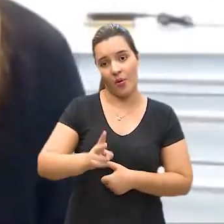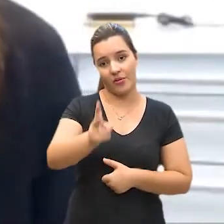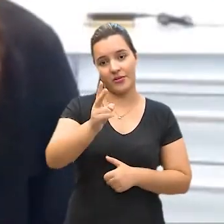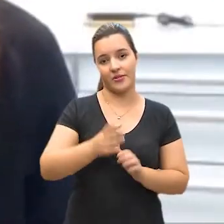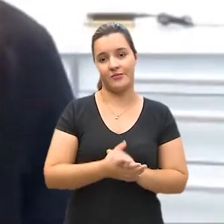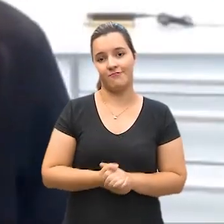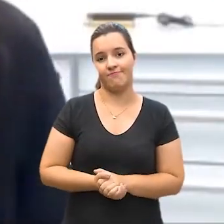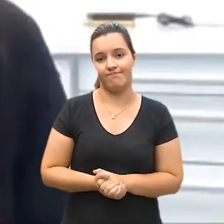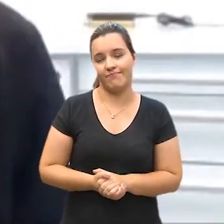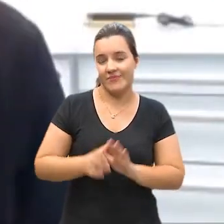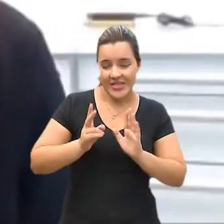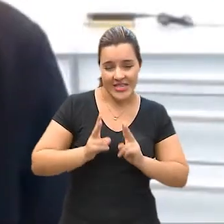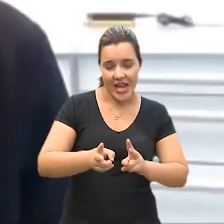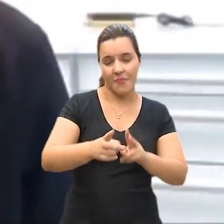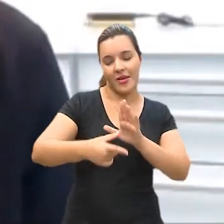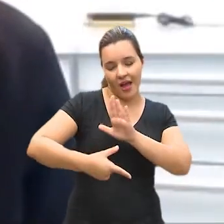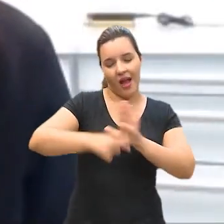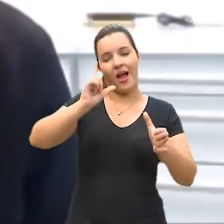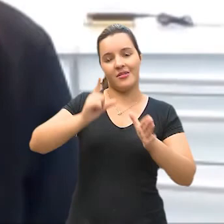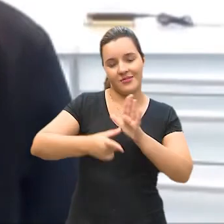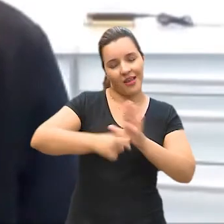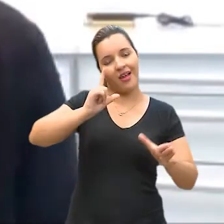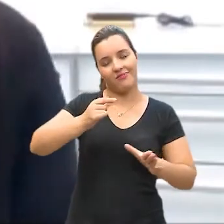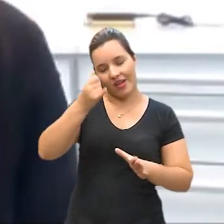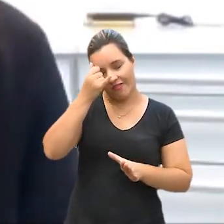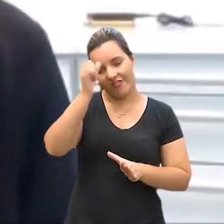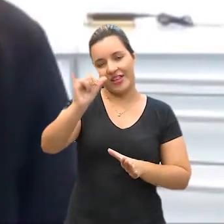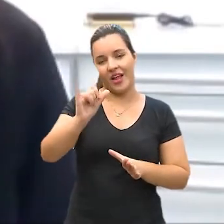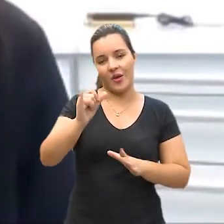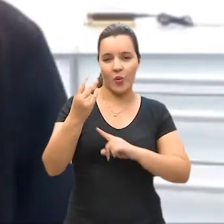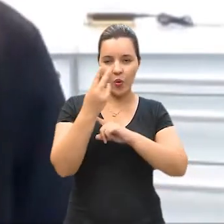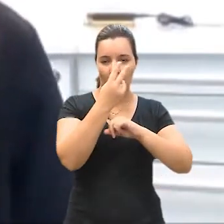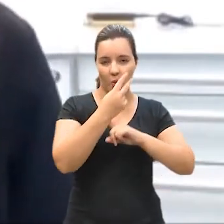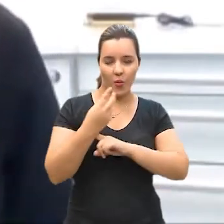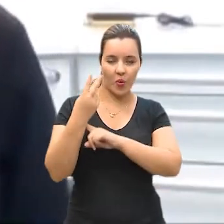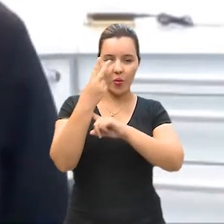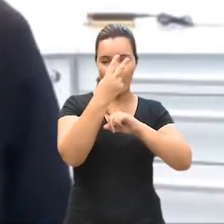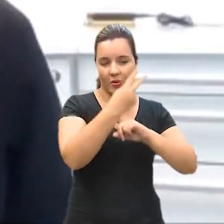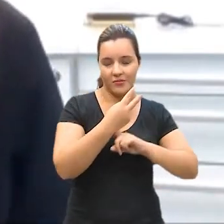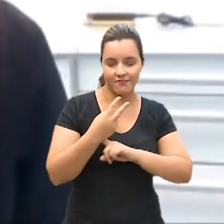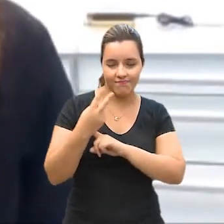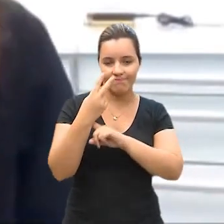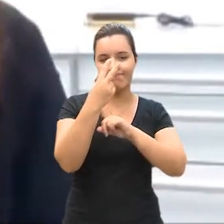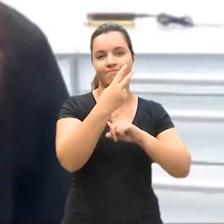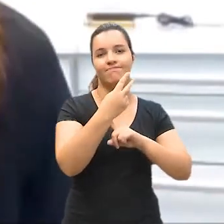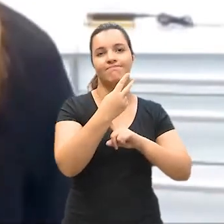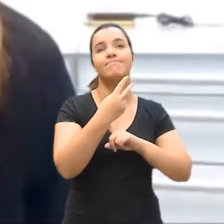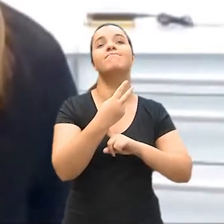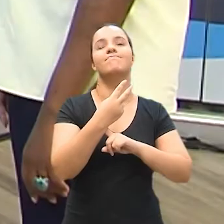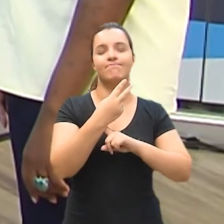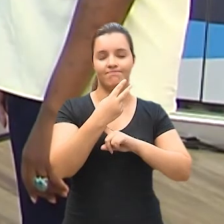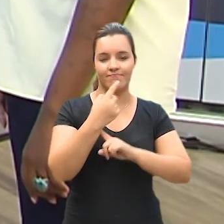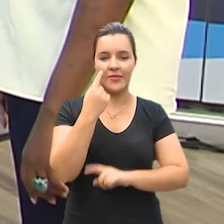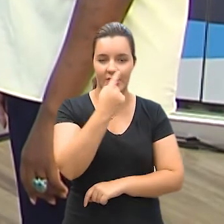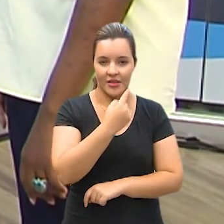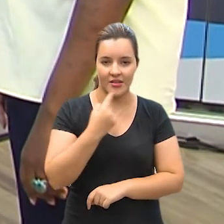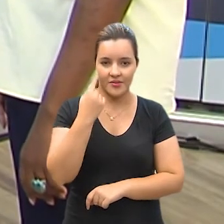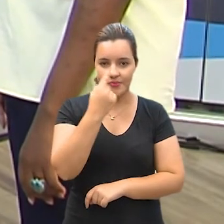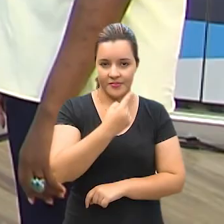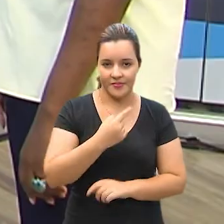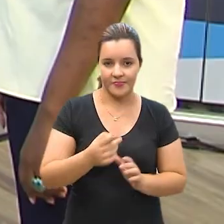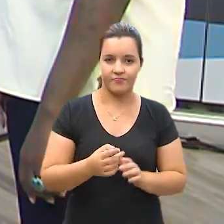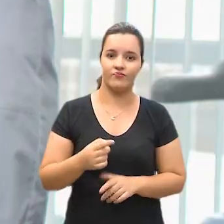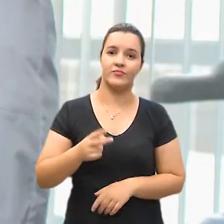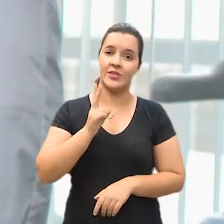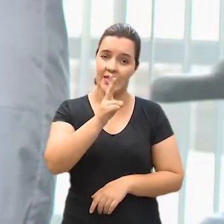Isso. Quanto mais prevenir, né? Quanto mais você se policiar nisso de